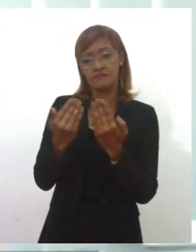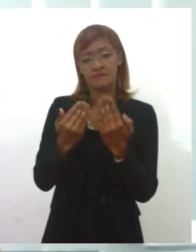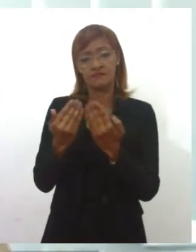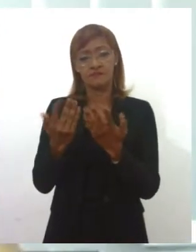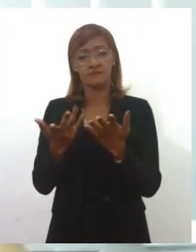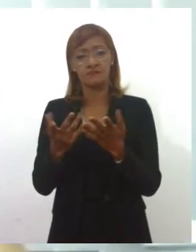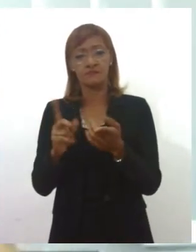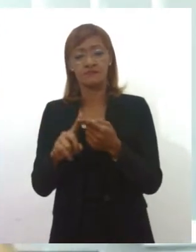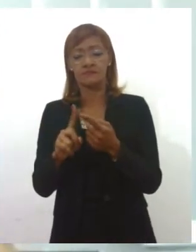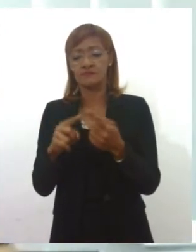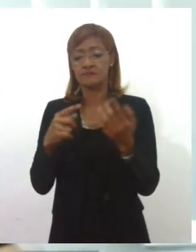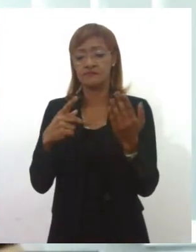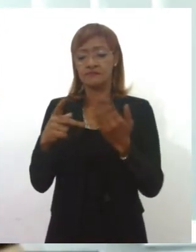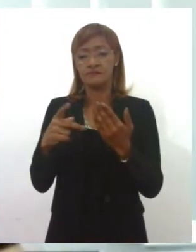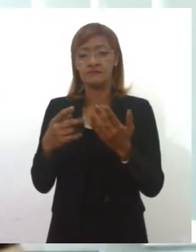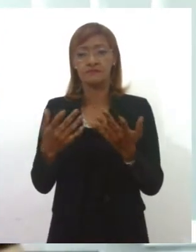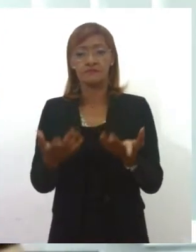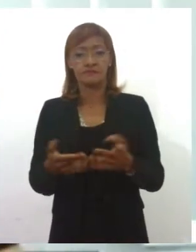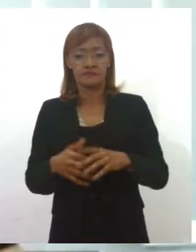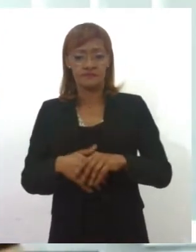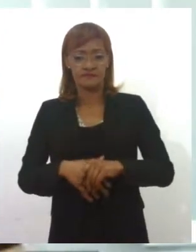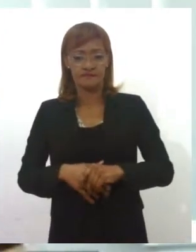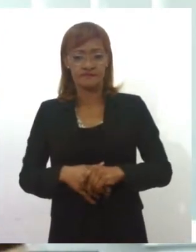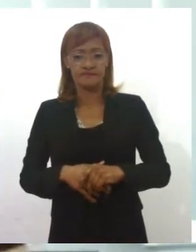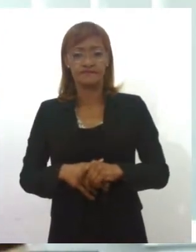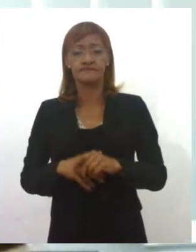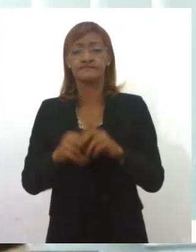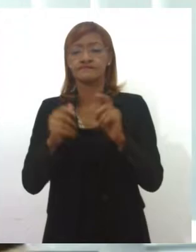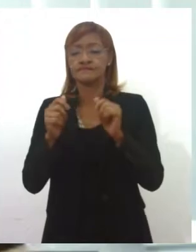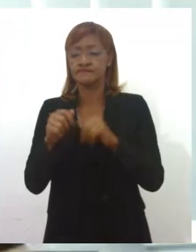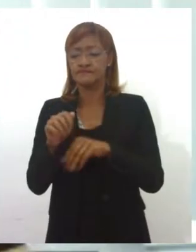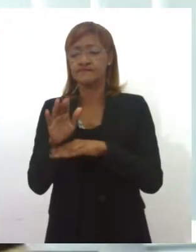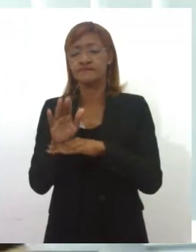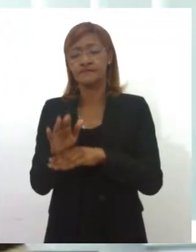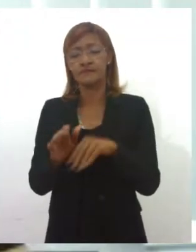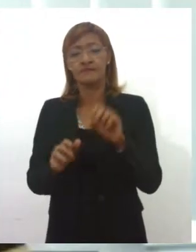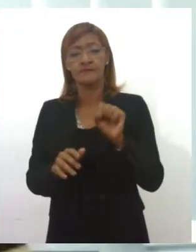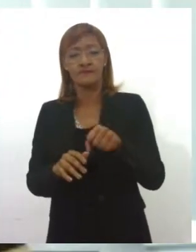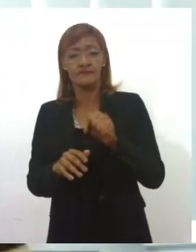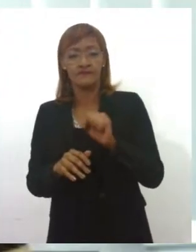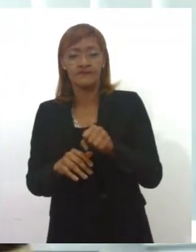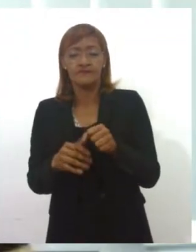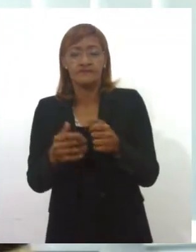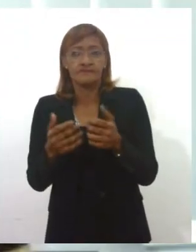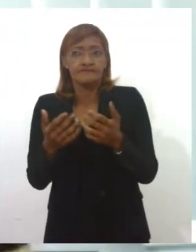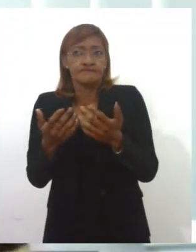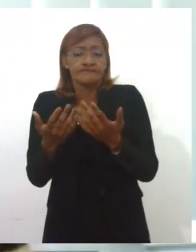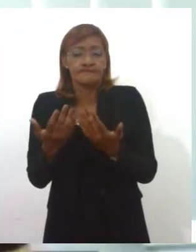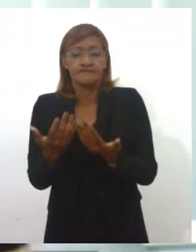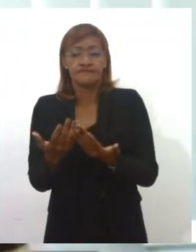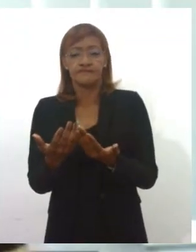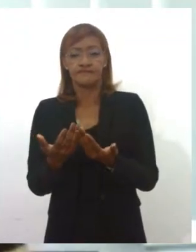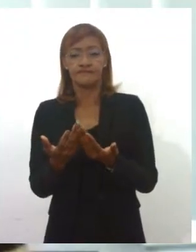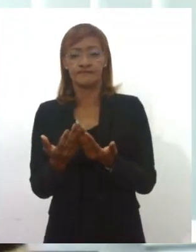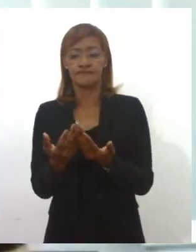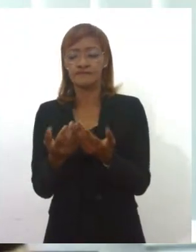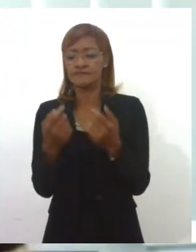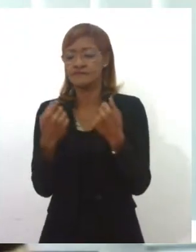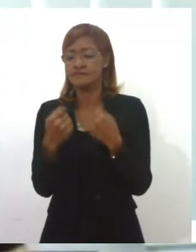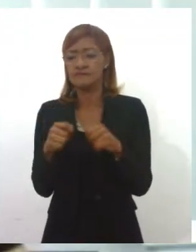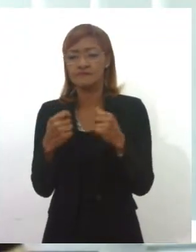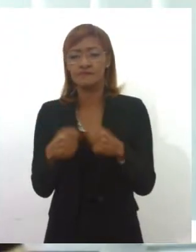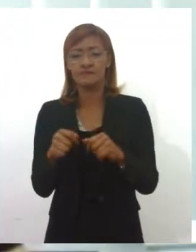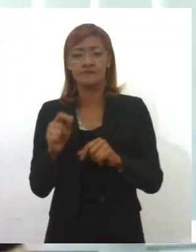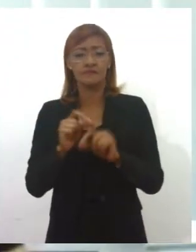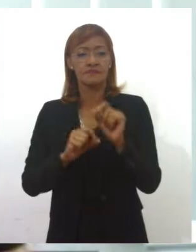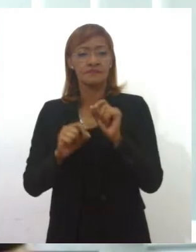psicopedagogo então tem como auxiliar E aí sim a gente combater um mal tão tem um necessário um